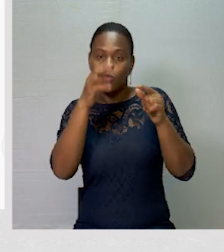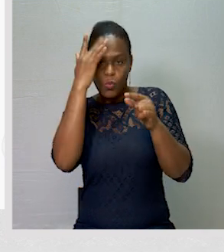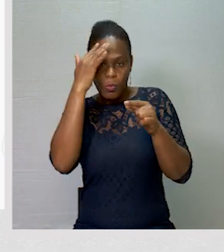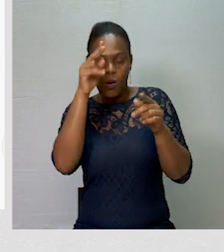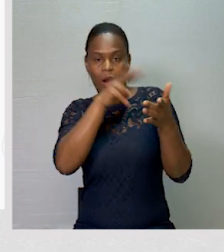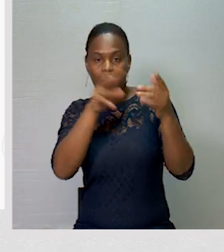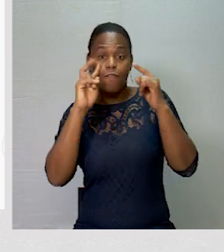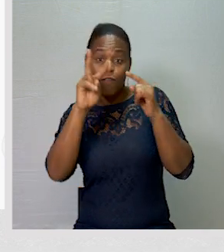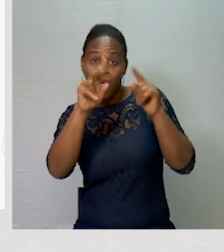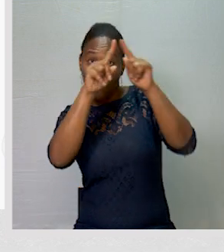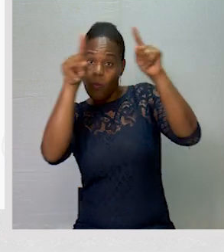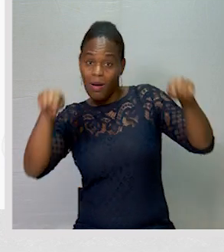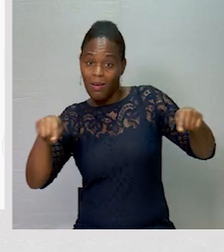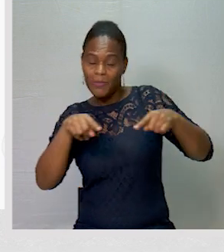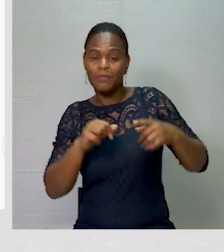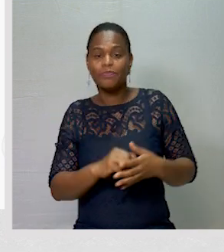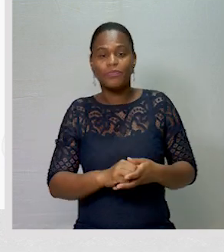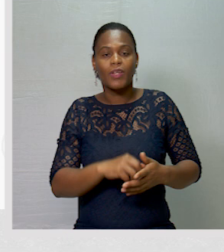Exato.